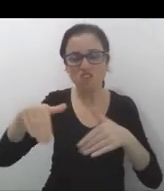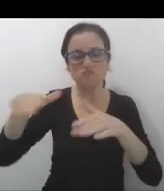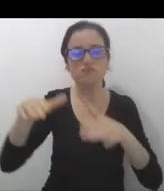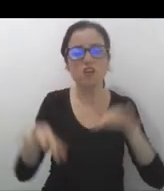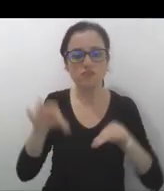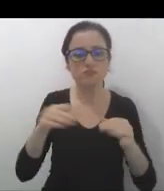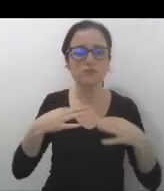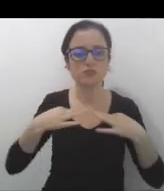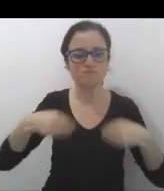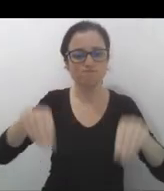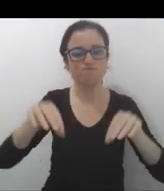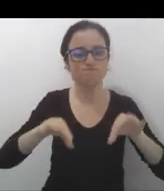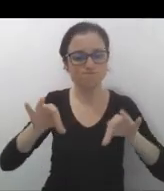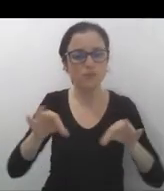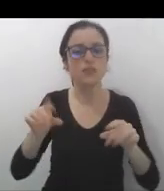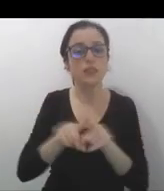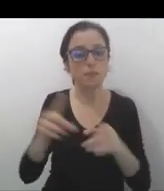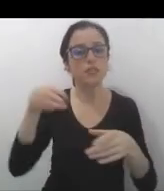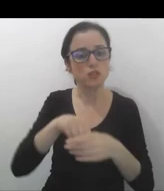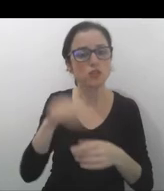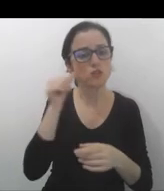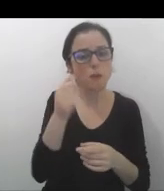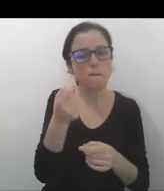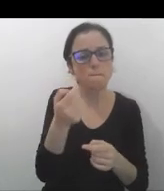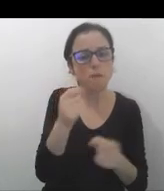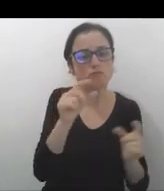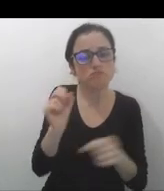ateliê têxtil e querendo, inclusive,